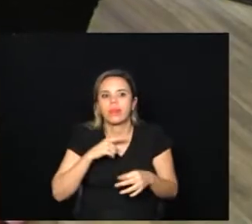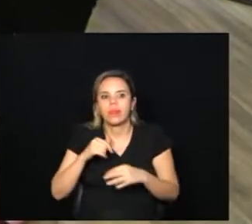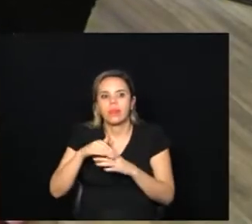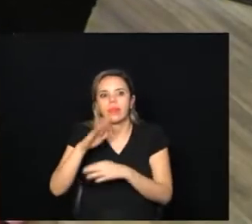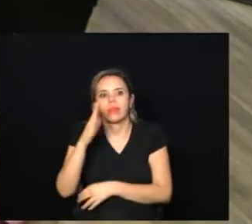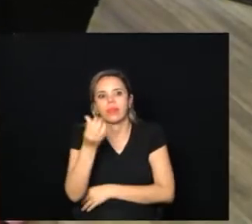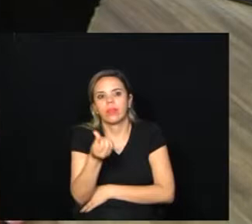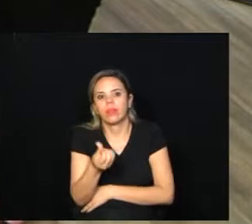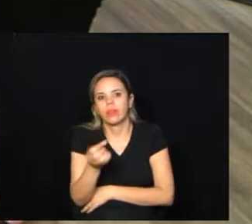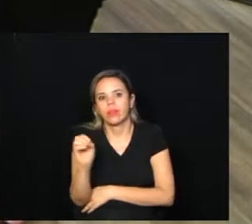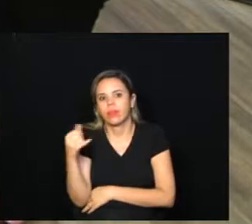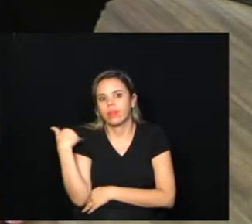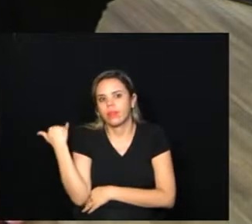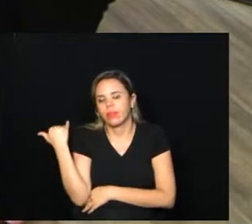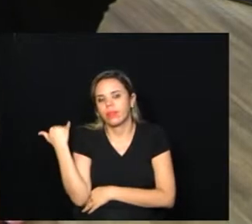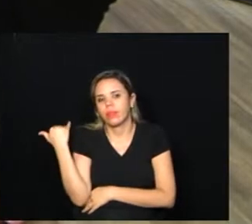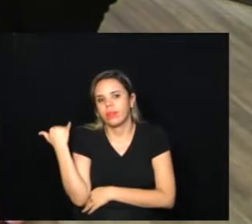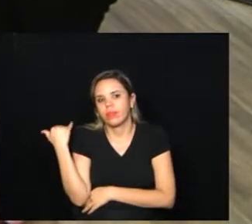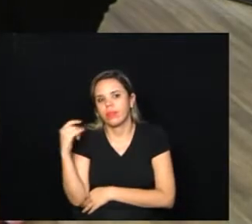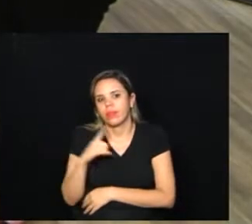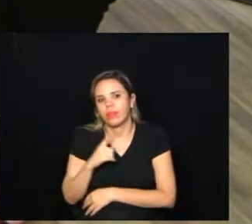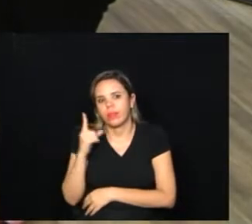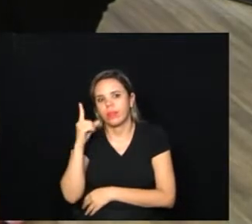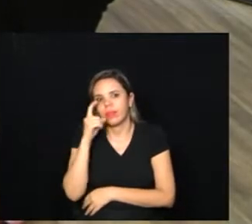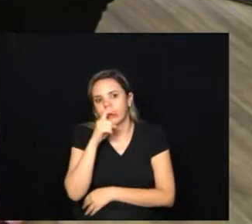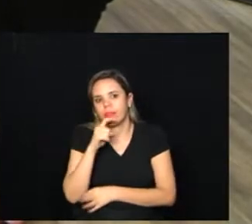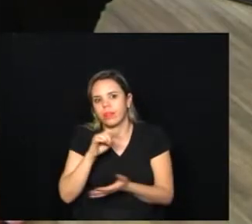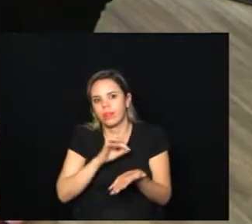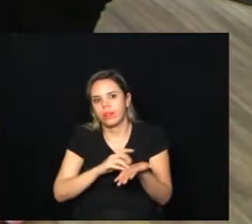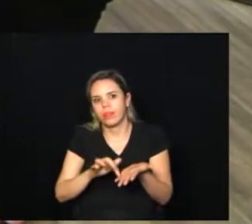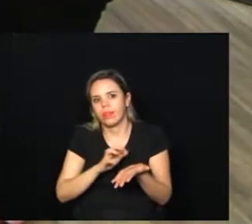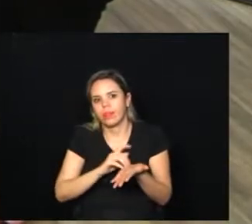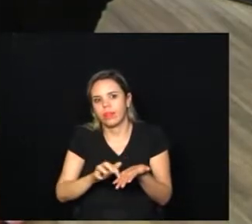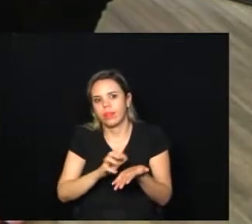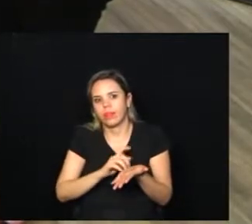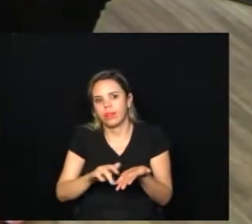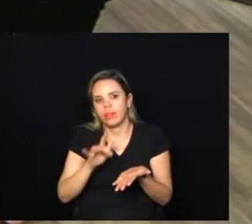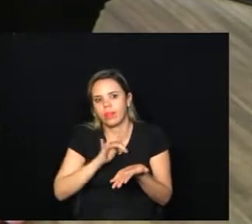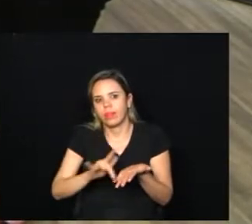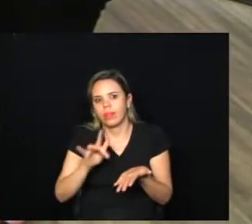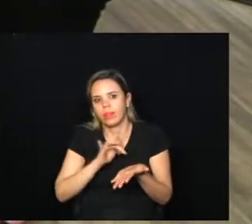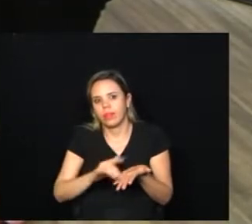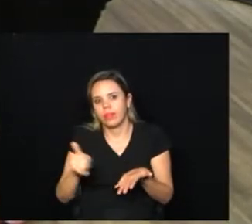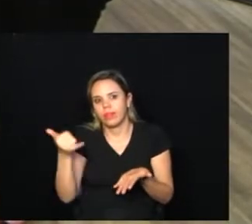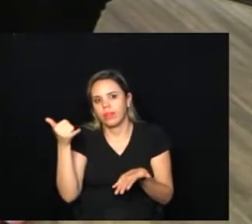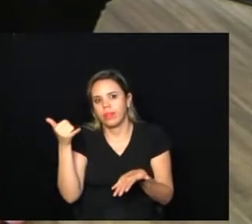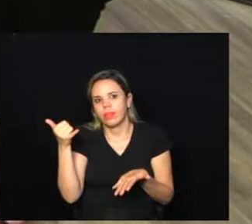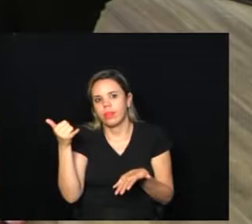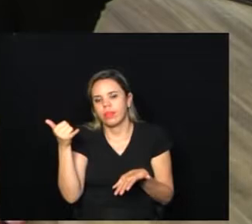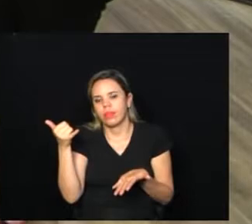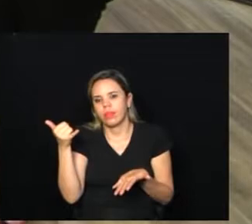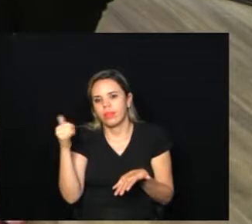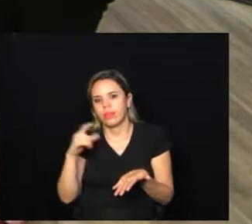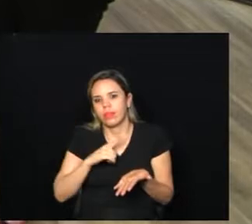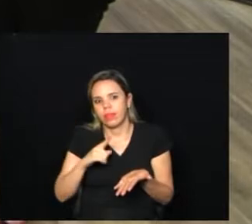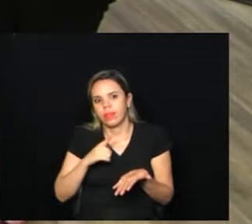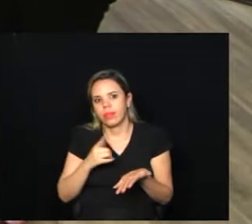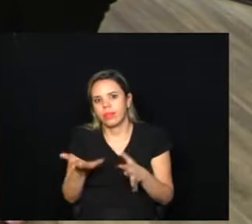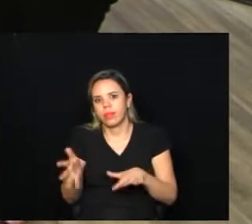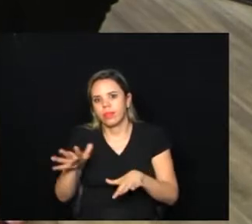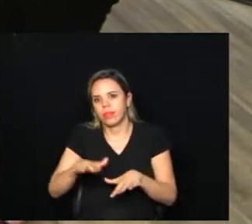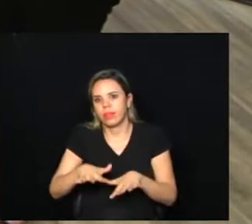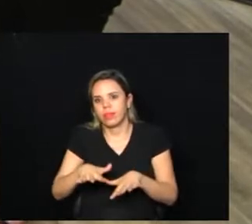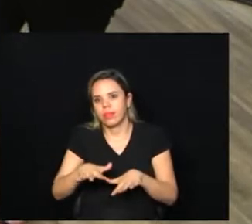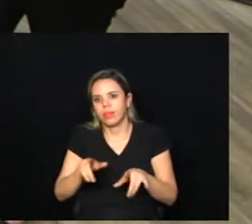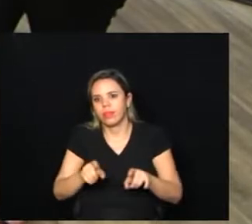de 60 anos e tem dificuldade de mexer em tablet, em celular, tem inclusão digital, né,